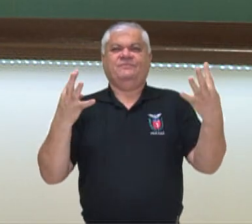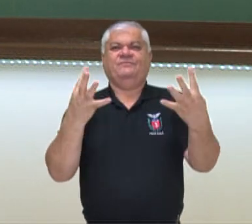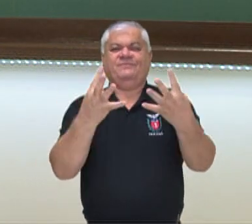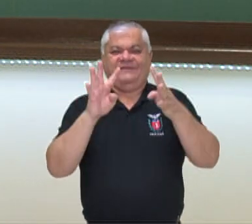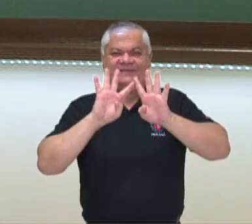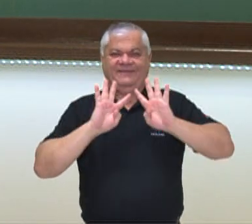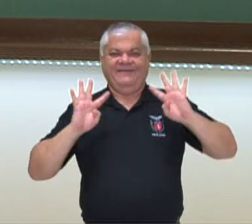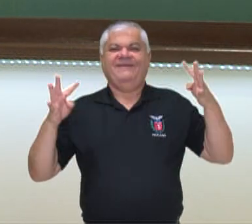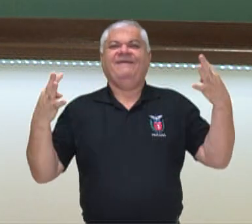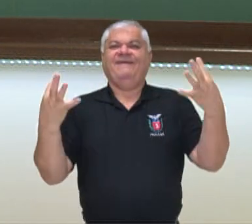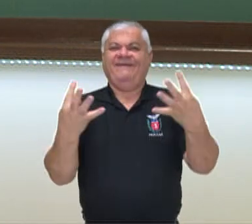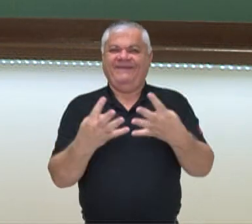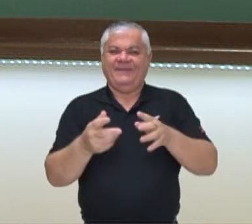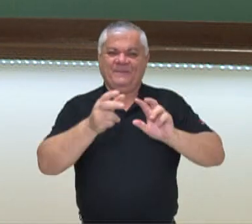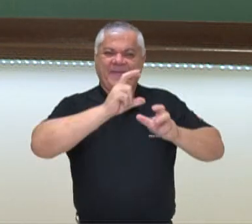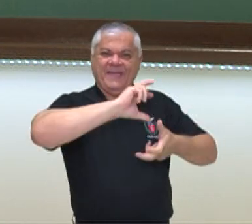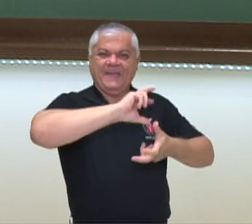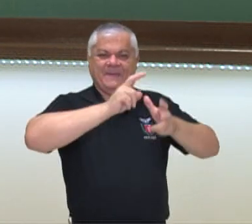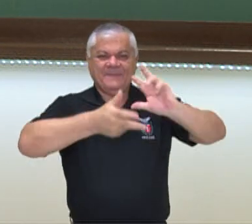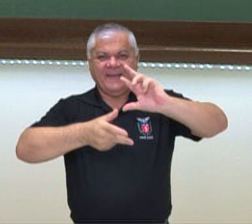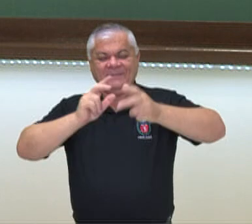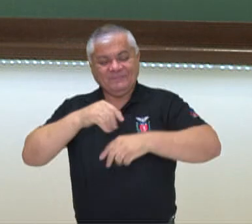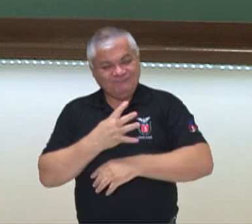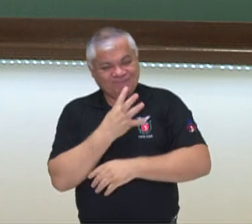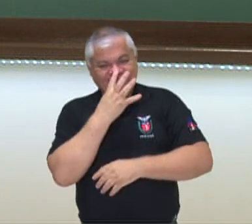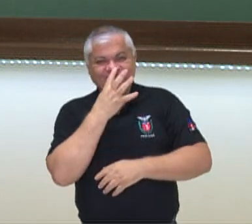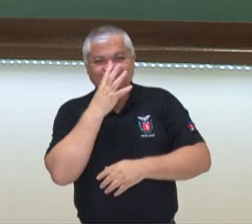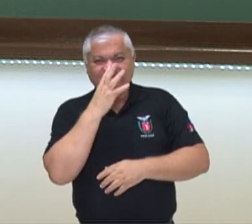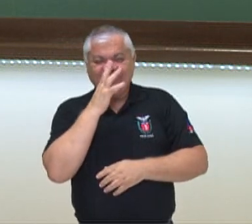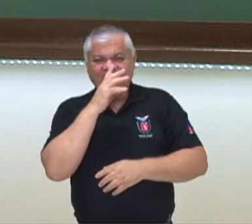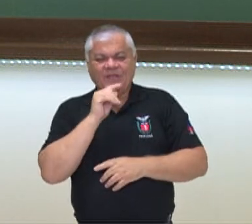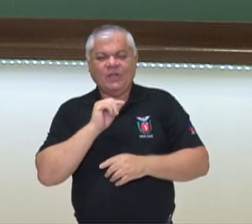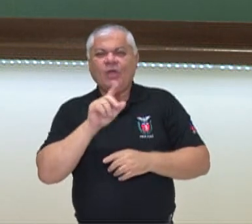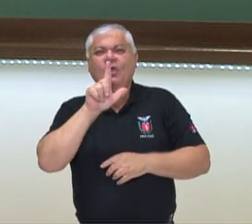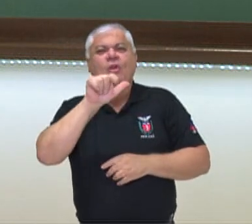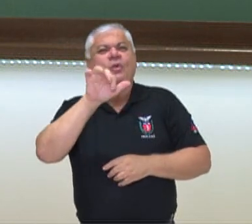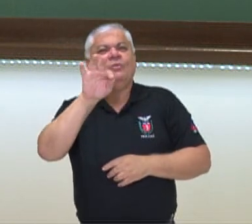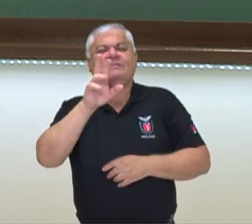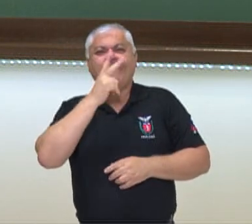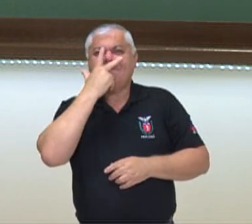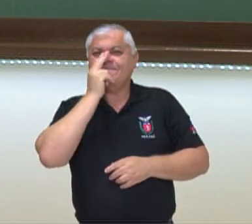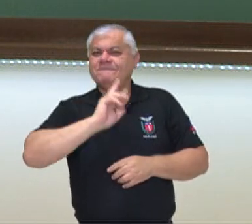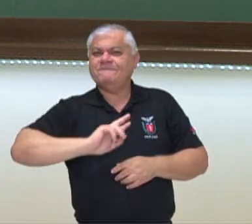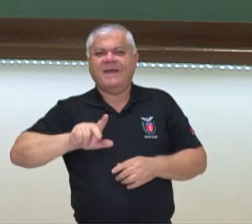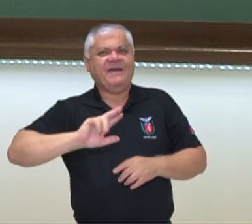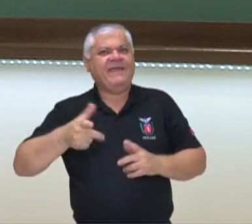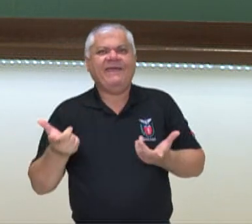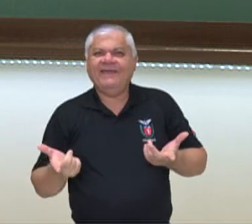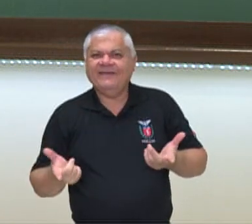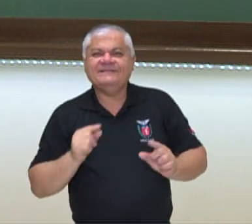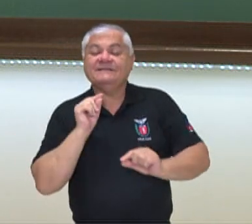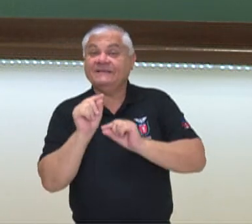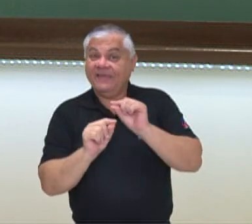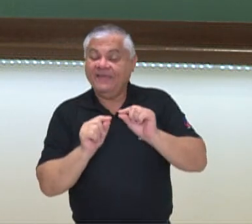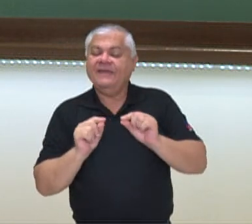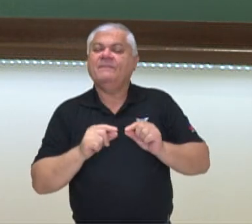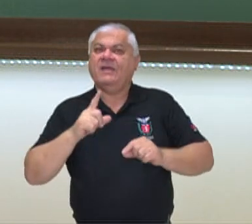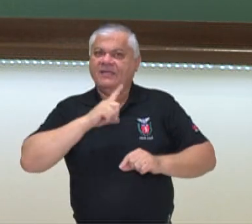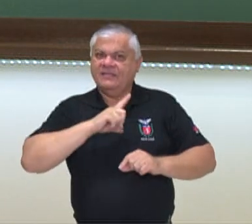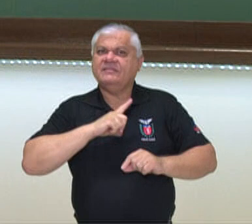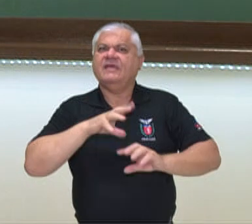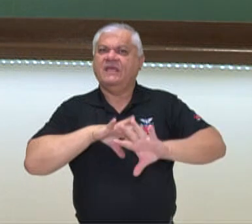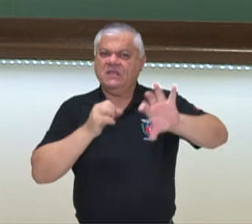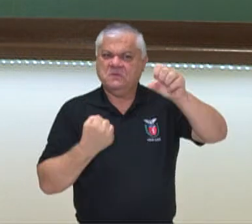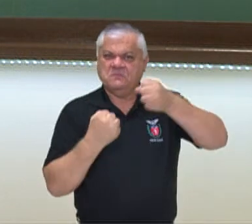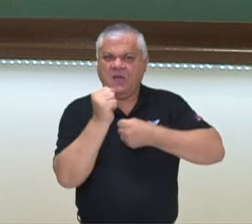luta, né? Mas na origem dela, ela é sim uma luta, composta por vários golpes